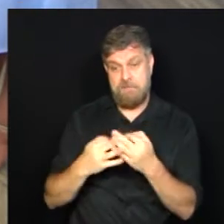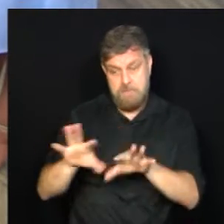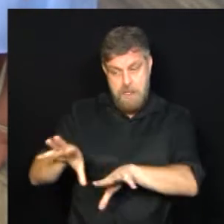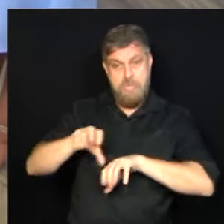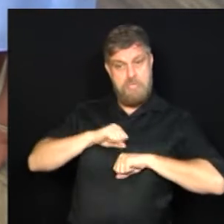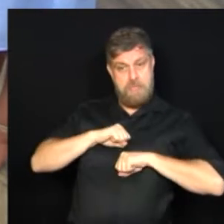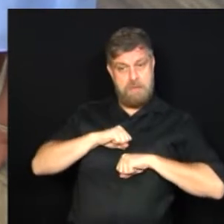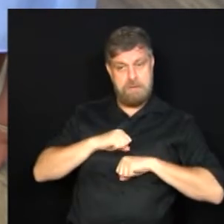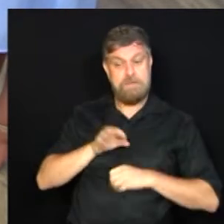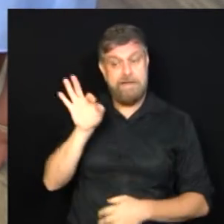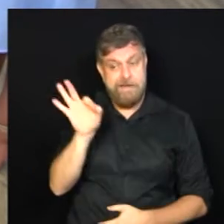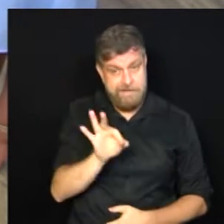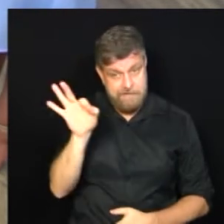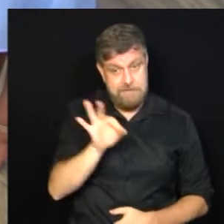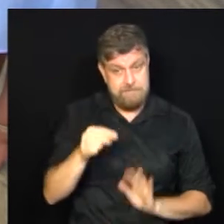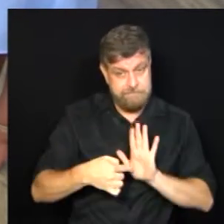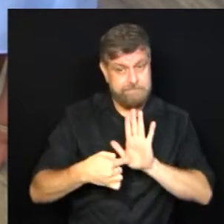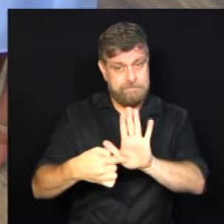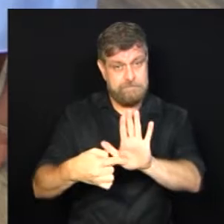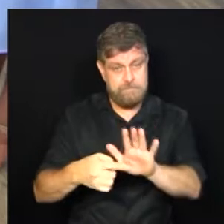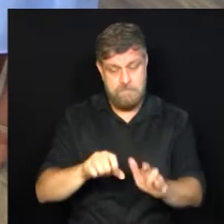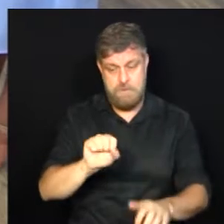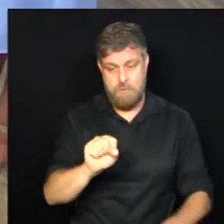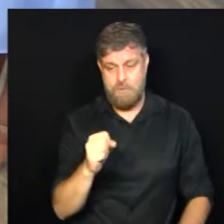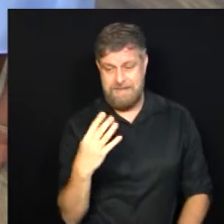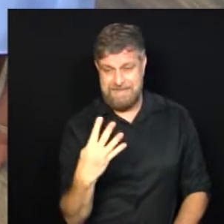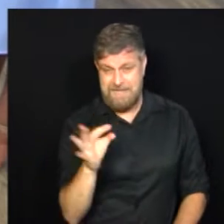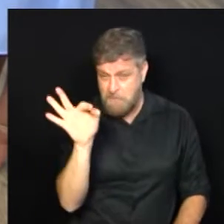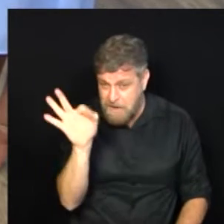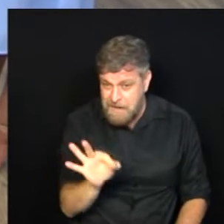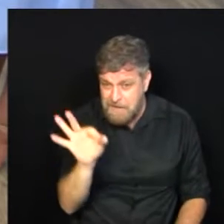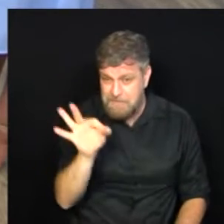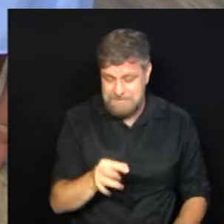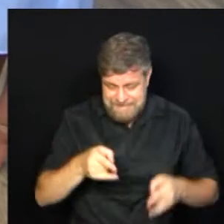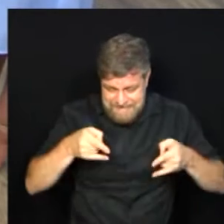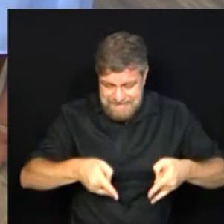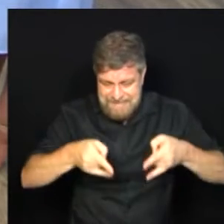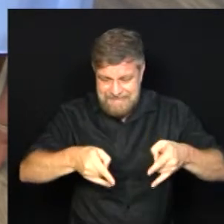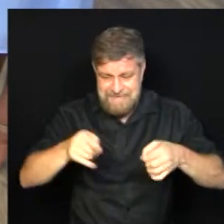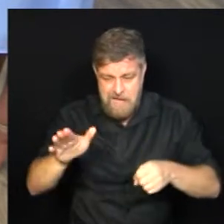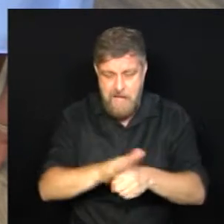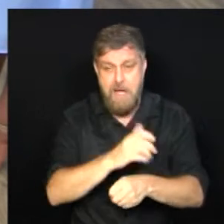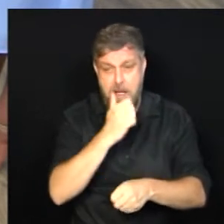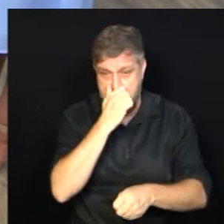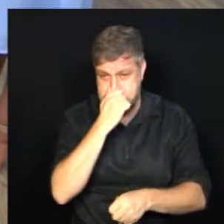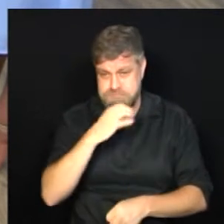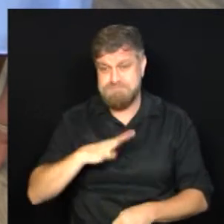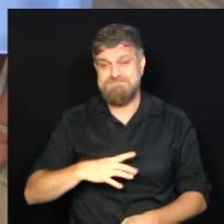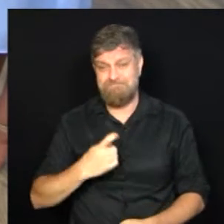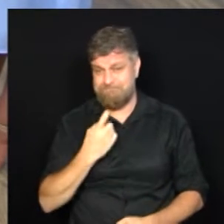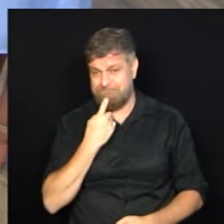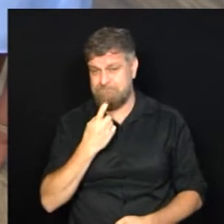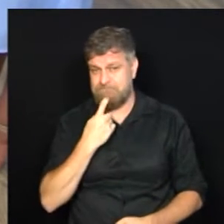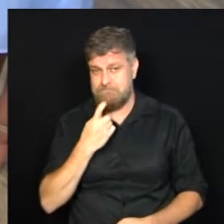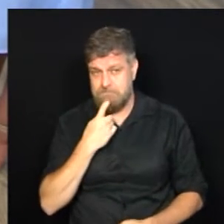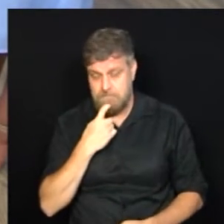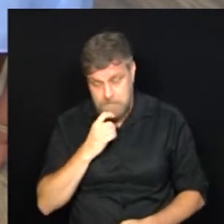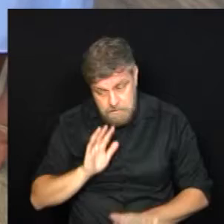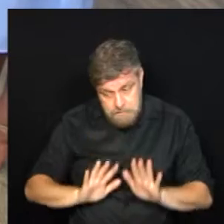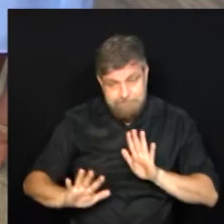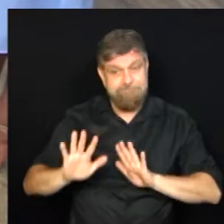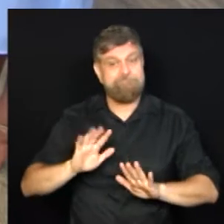a estatística que você trouxe, 84% aí dos leitos ocupados na cidade de Campinas. Então, a